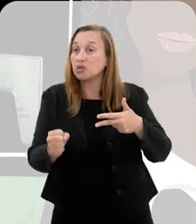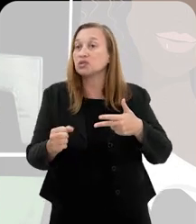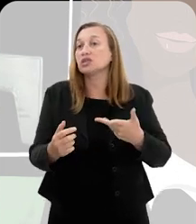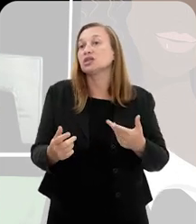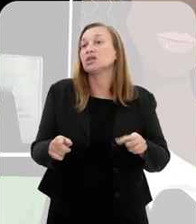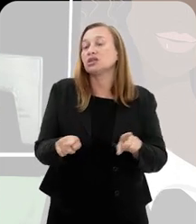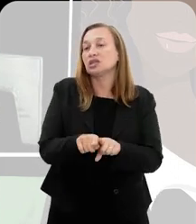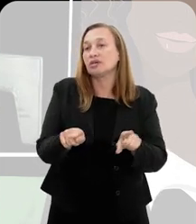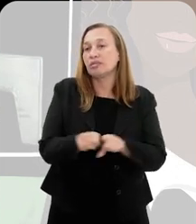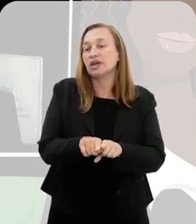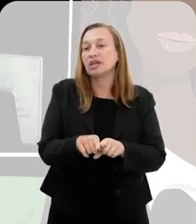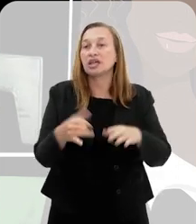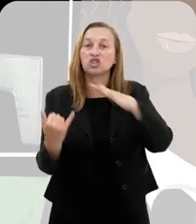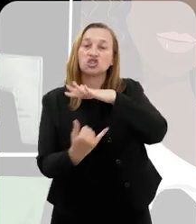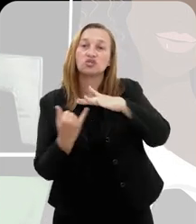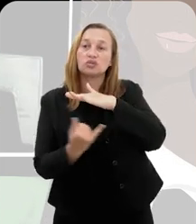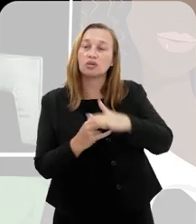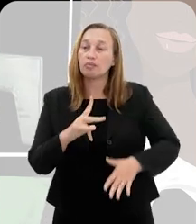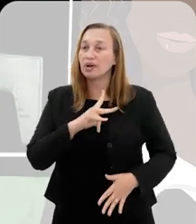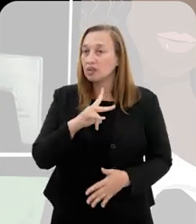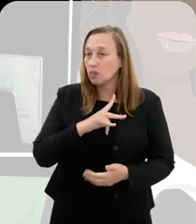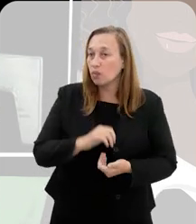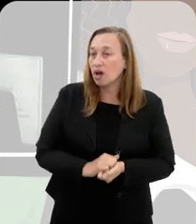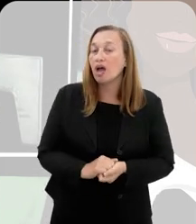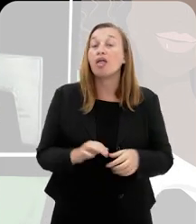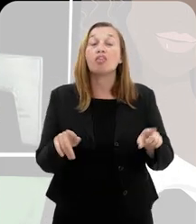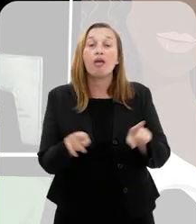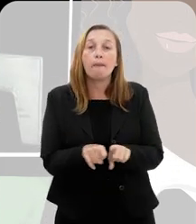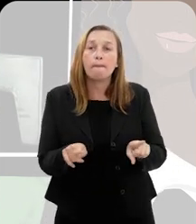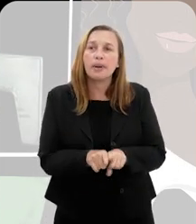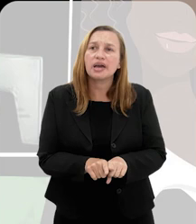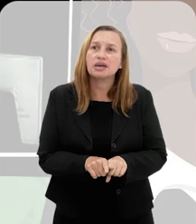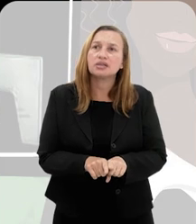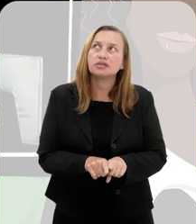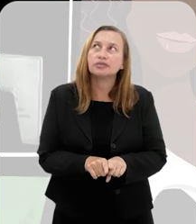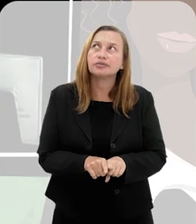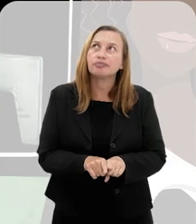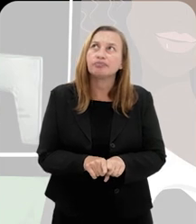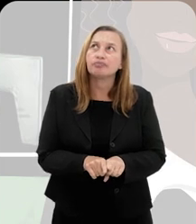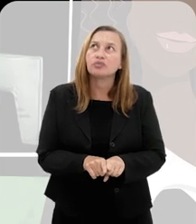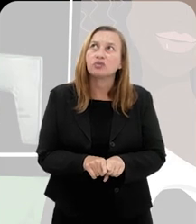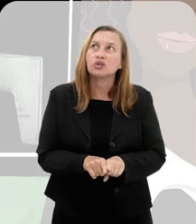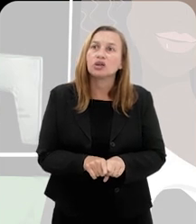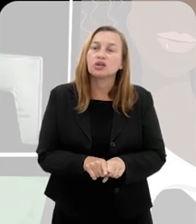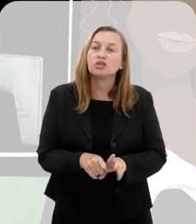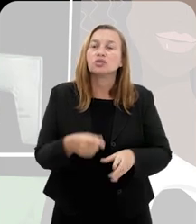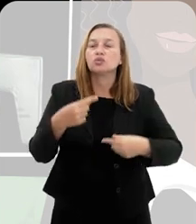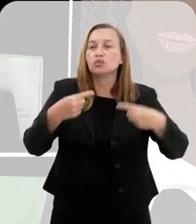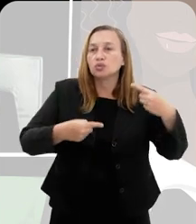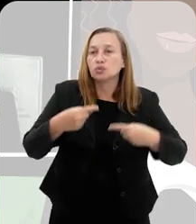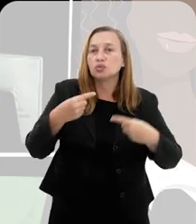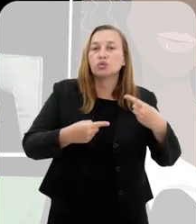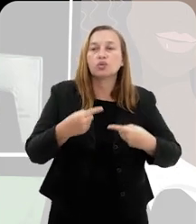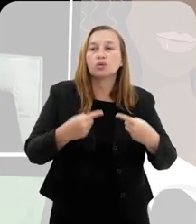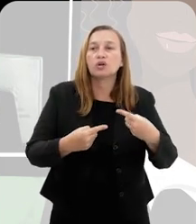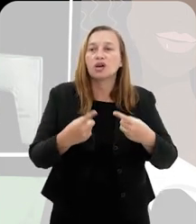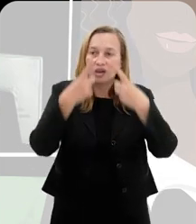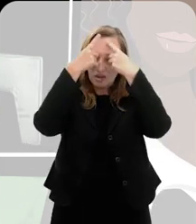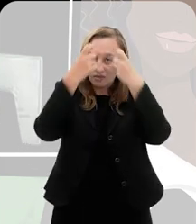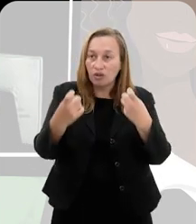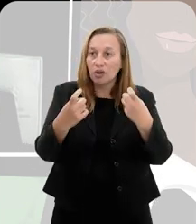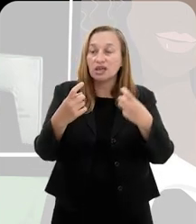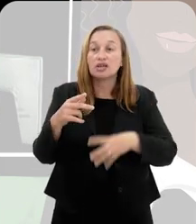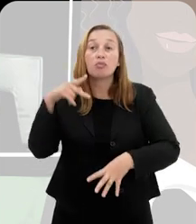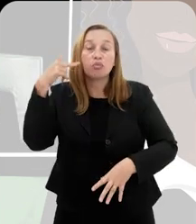e até nas instituições privadas. E aí, veio também, ali a partir dos